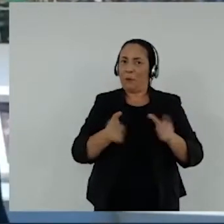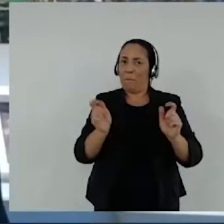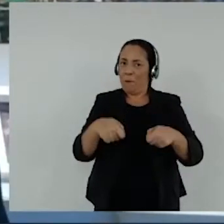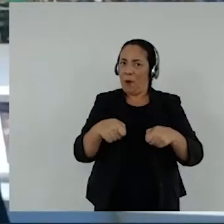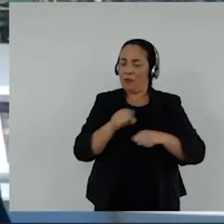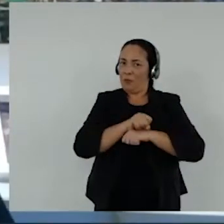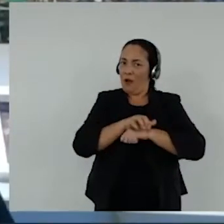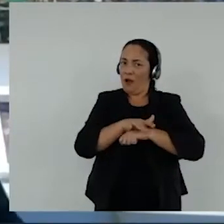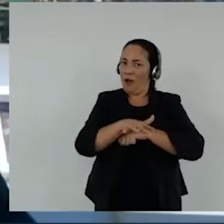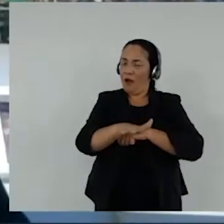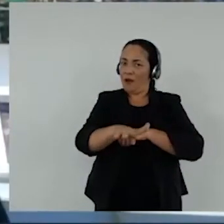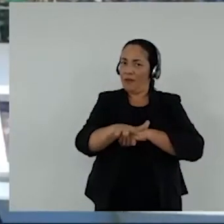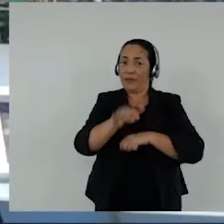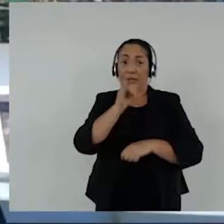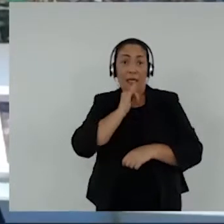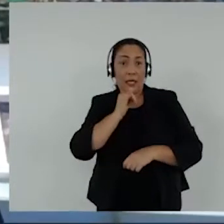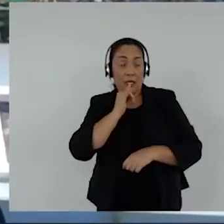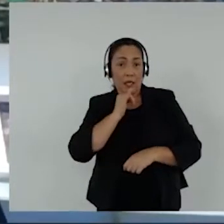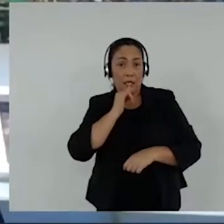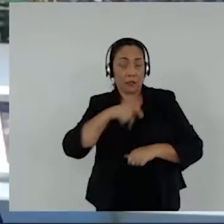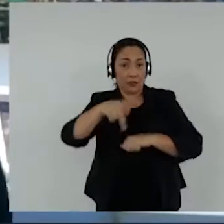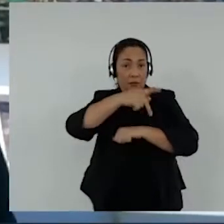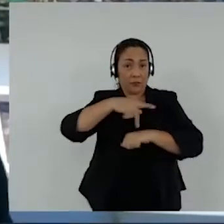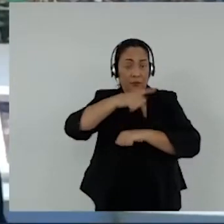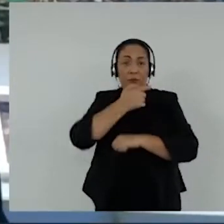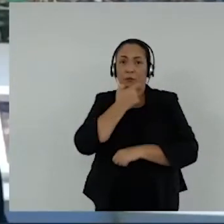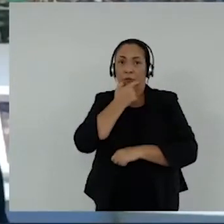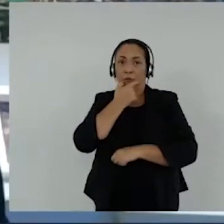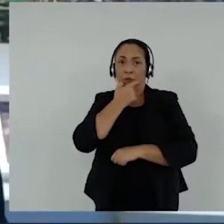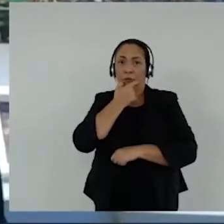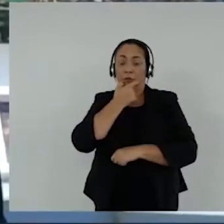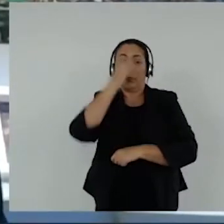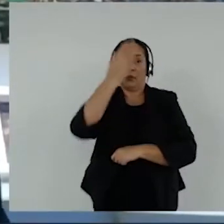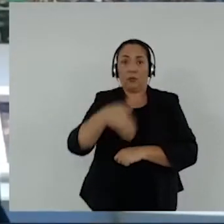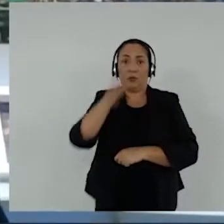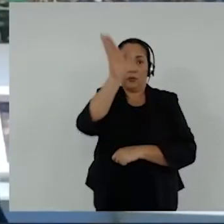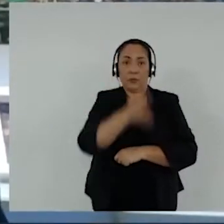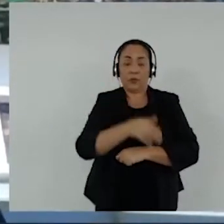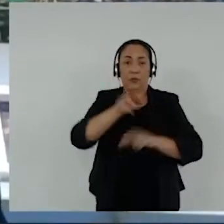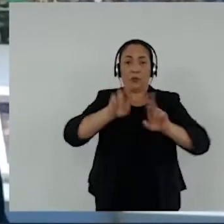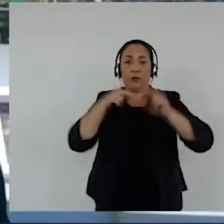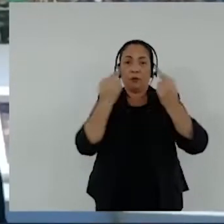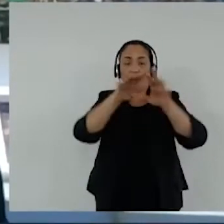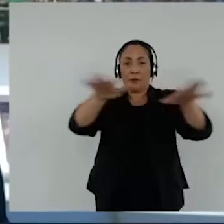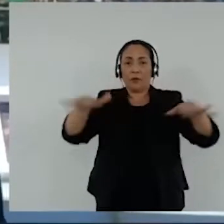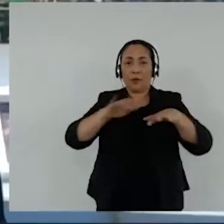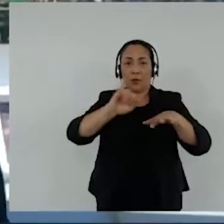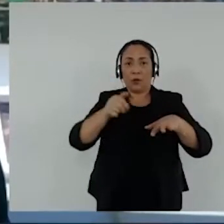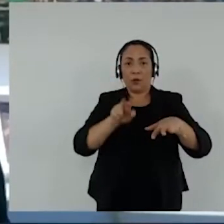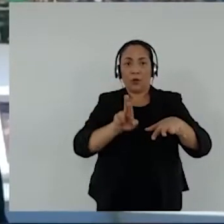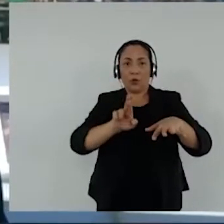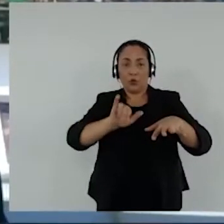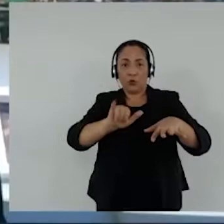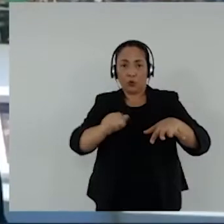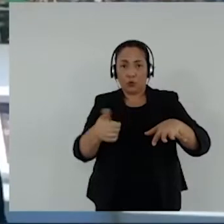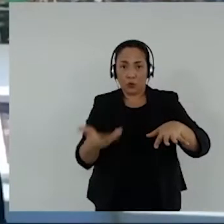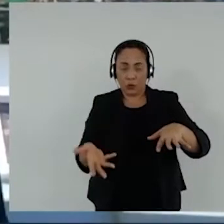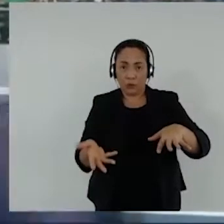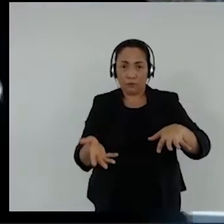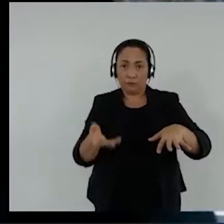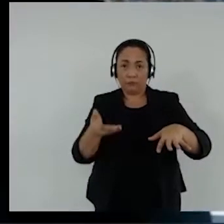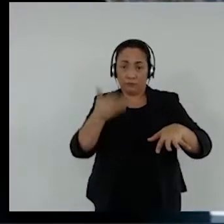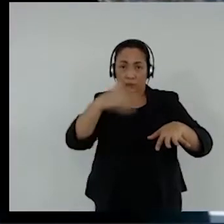trago aqui, por exemplo, a Inglaterra suspendeu a competência do júri para os crimes para que os crimes fossem julgados por juízes singulares,